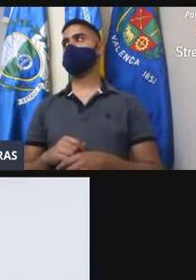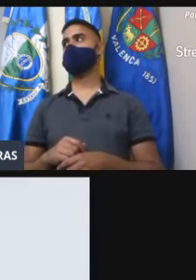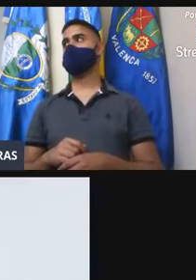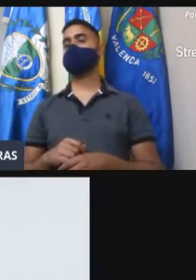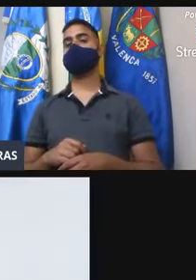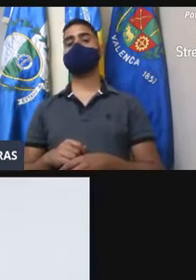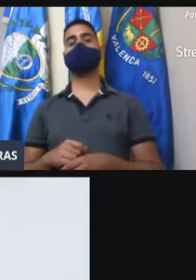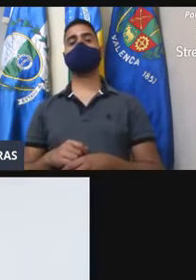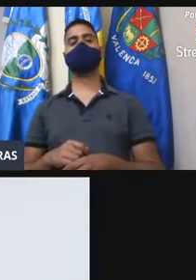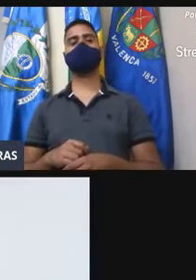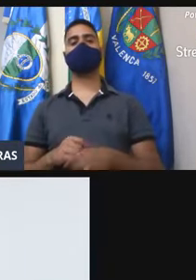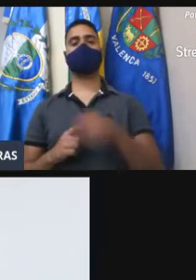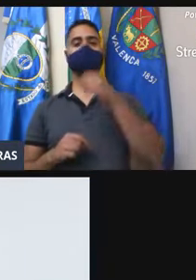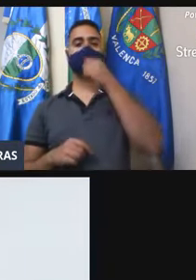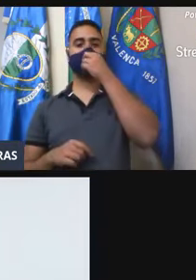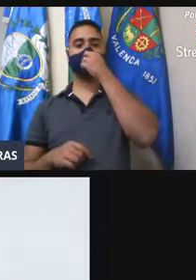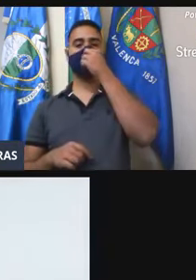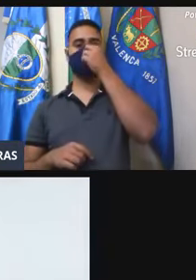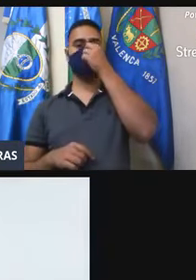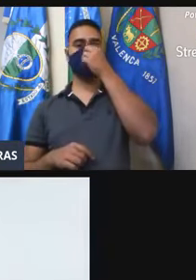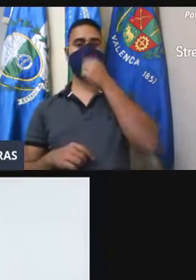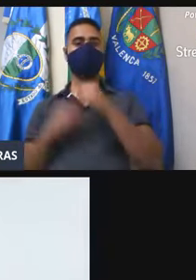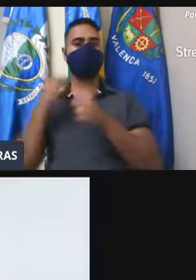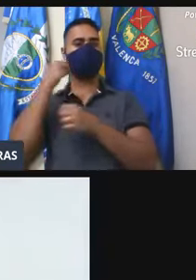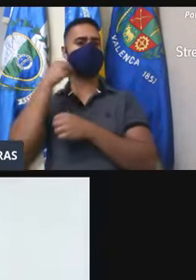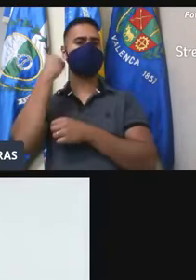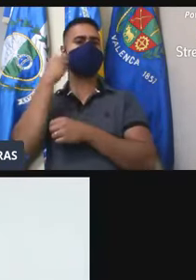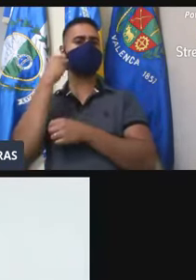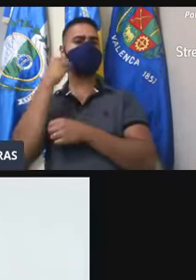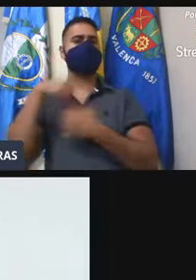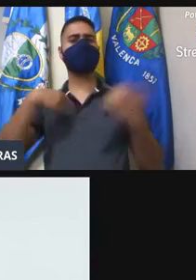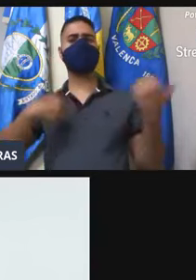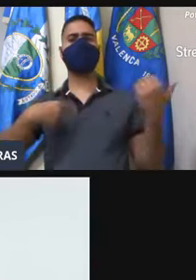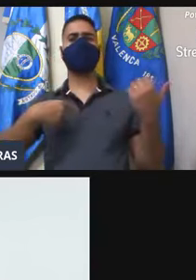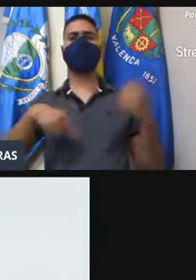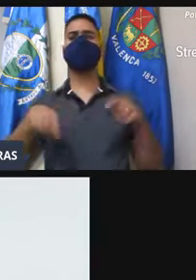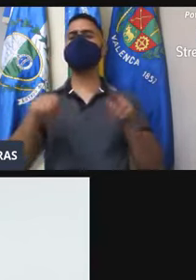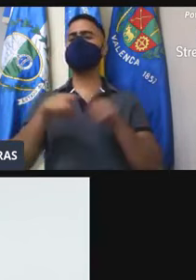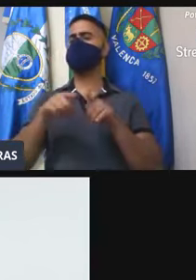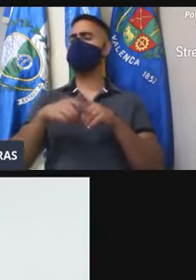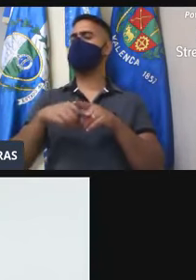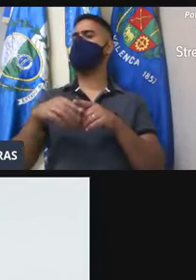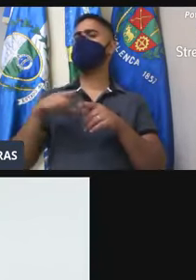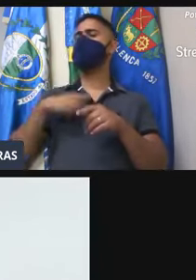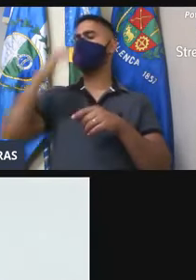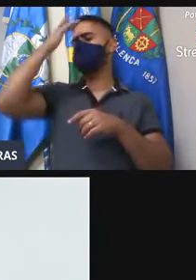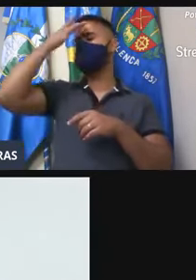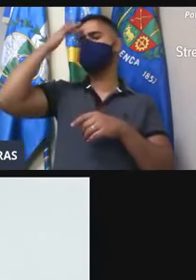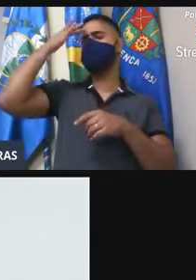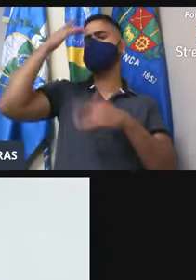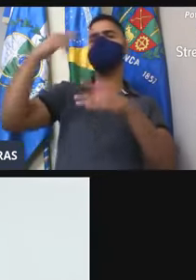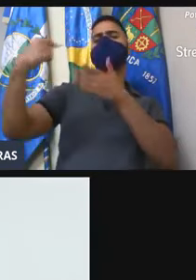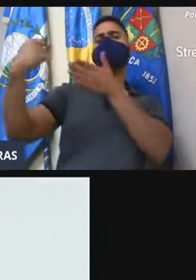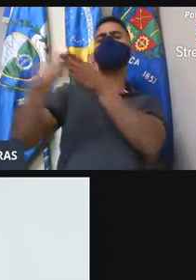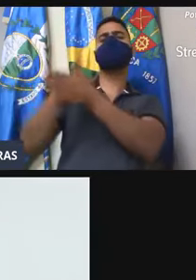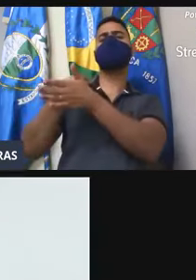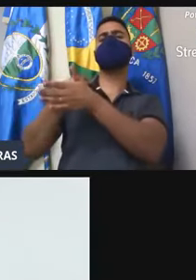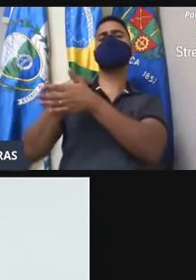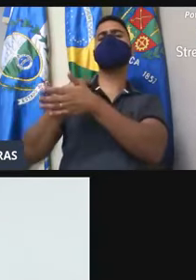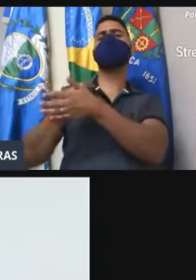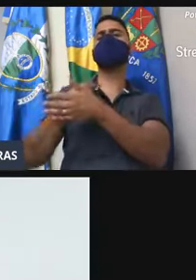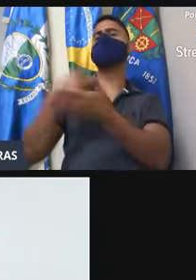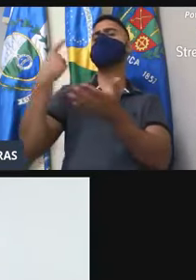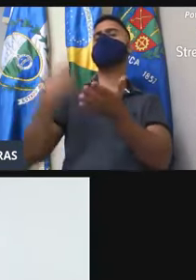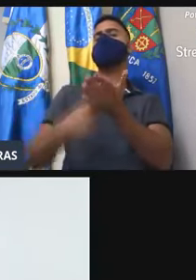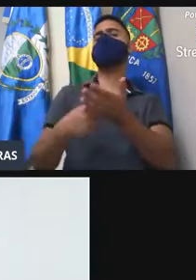A questão dos testes, lá em conservatório, vereadora Fabiane, semana também o senhor Martinez me abordou. Parece que o acordo